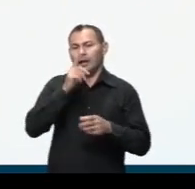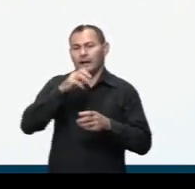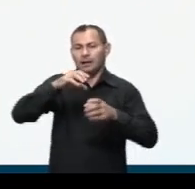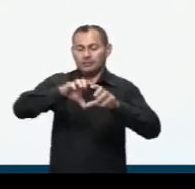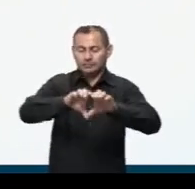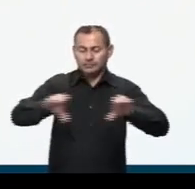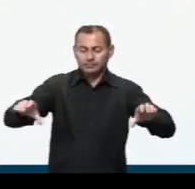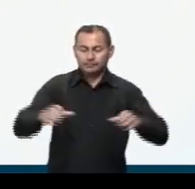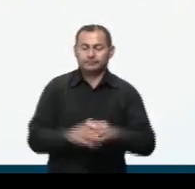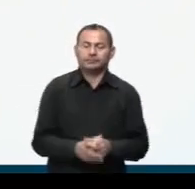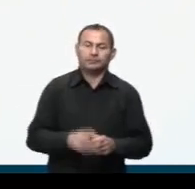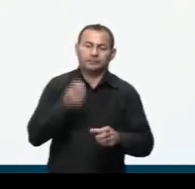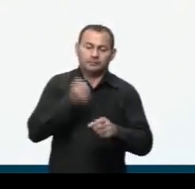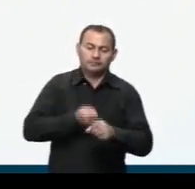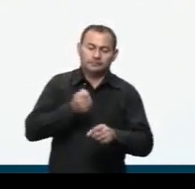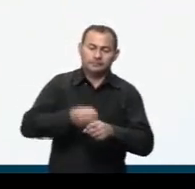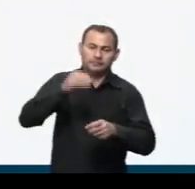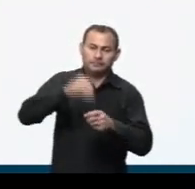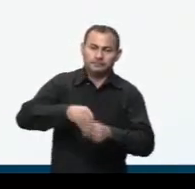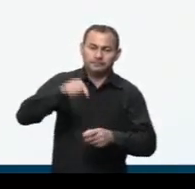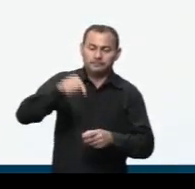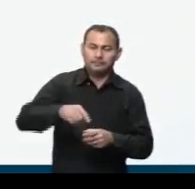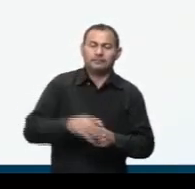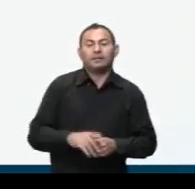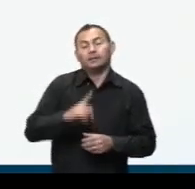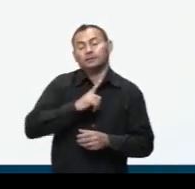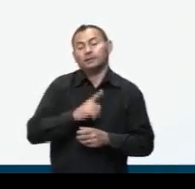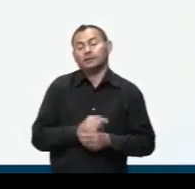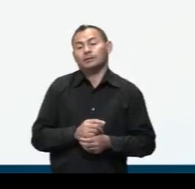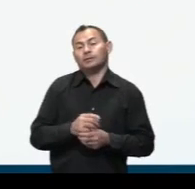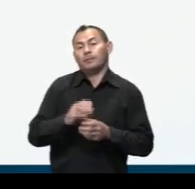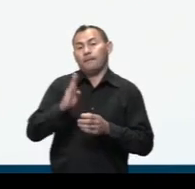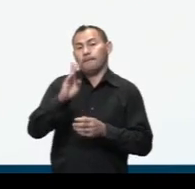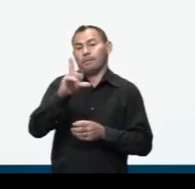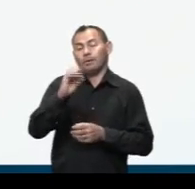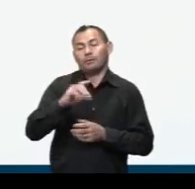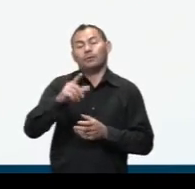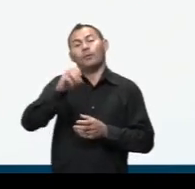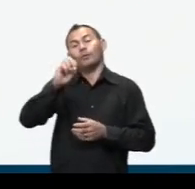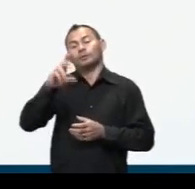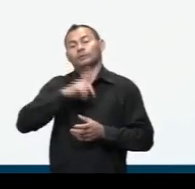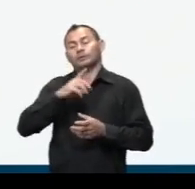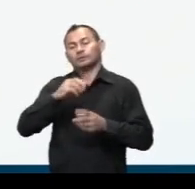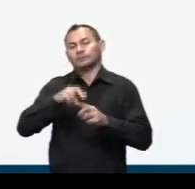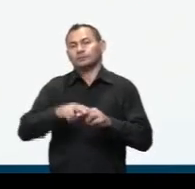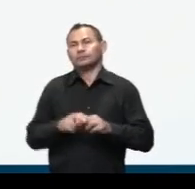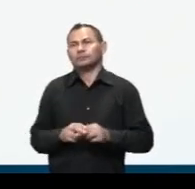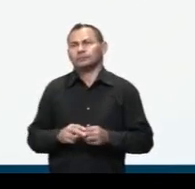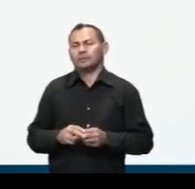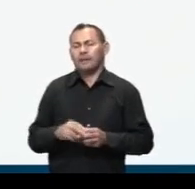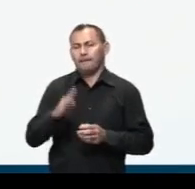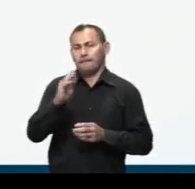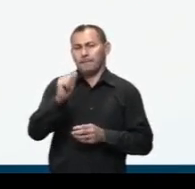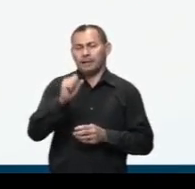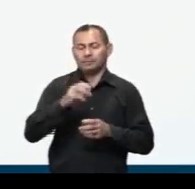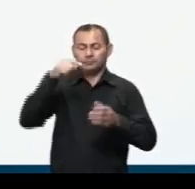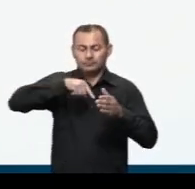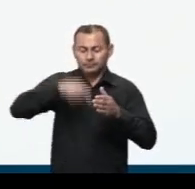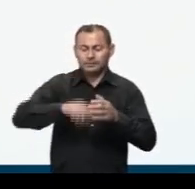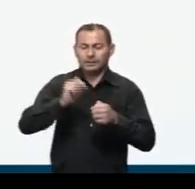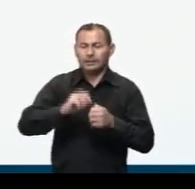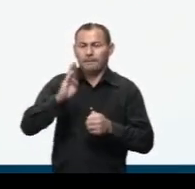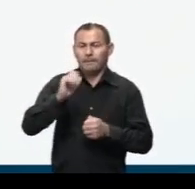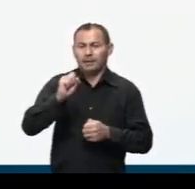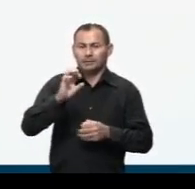armadura aqui, concreta essa estaca. Se tiver bloco, faz o bloco, ou se tiver uma base aqui no fundo, a gente